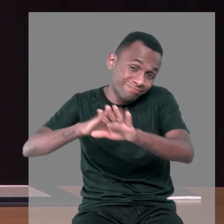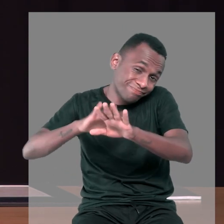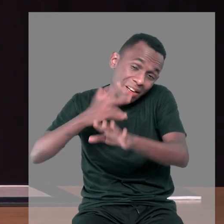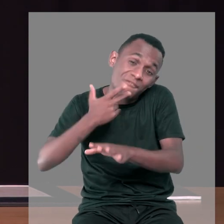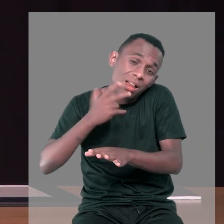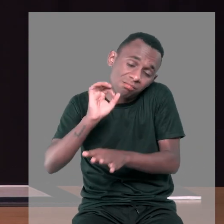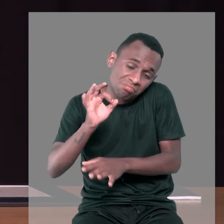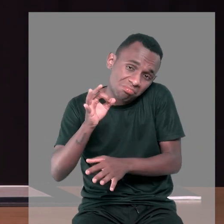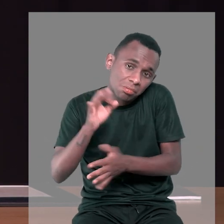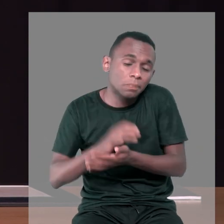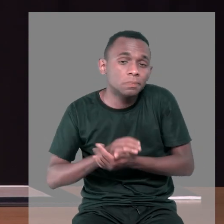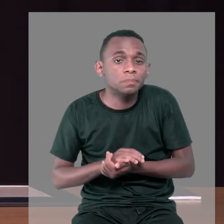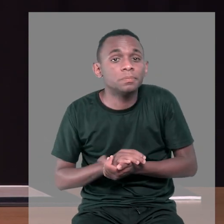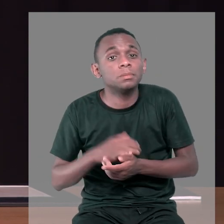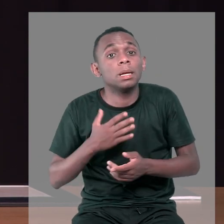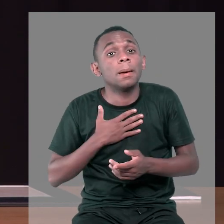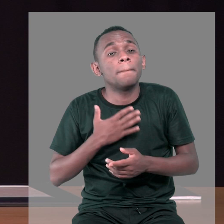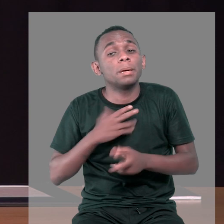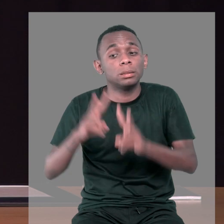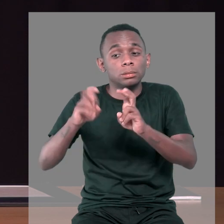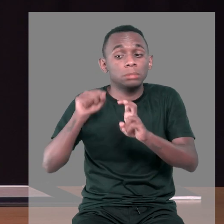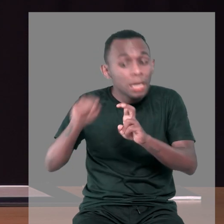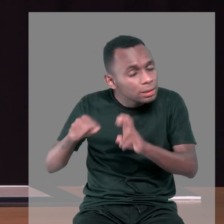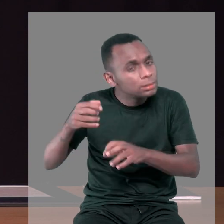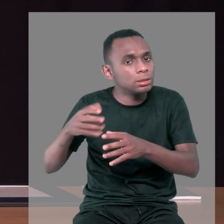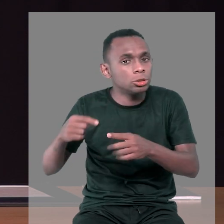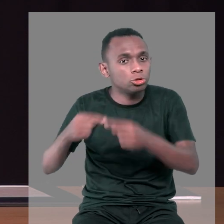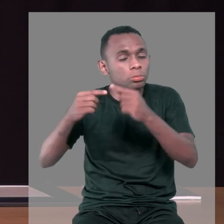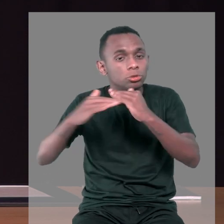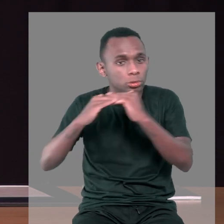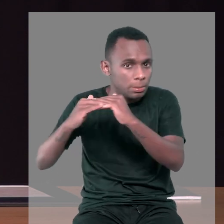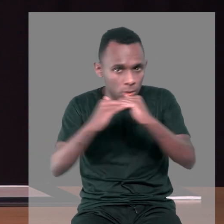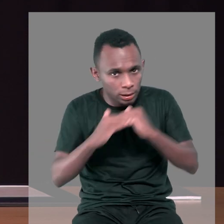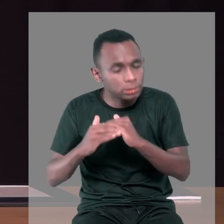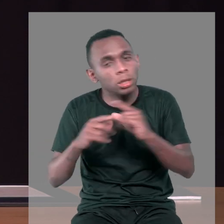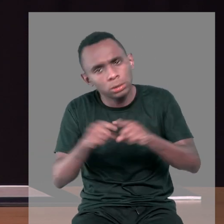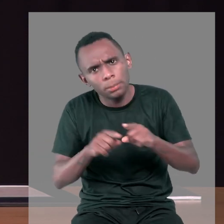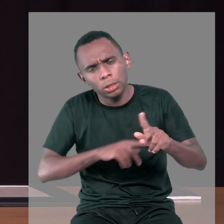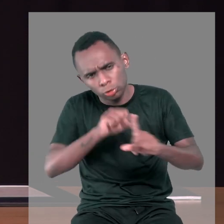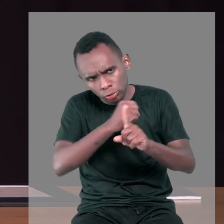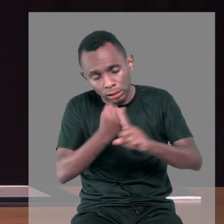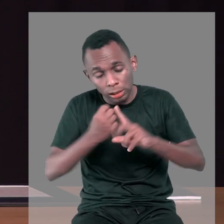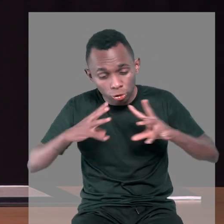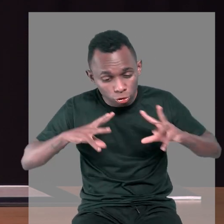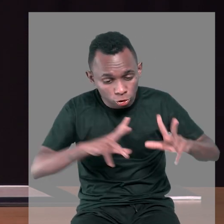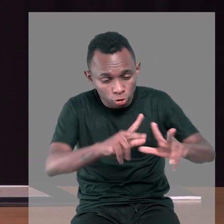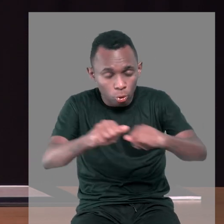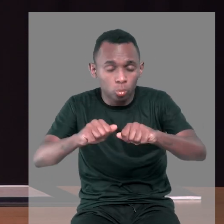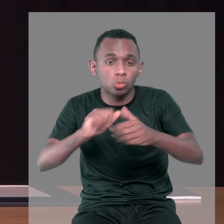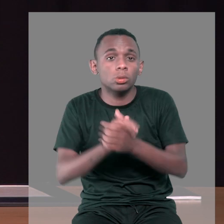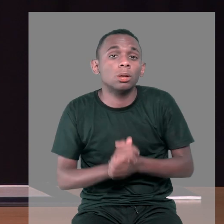Esse autor que é crucial para a Arendt na democracia da América, né? Então, um autor do